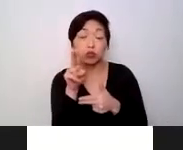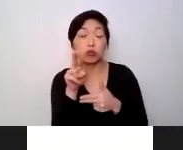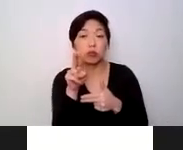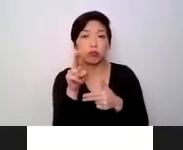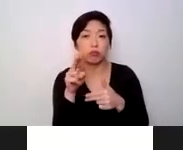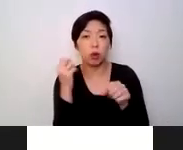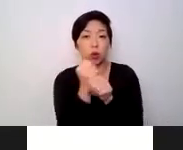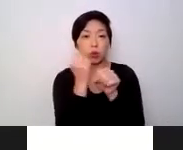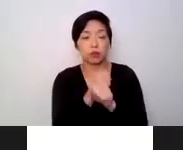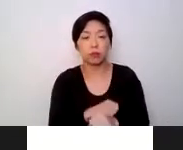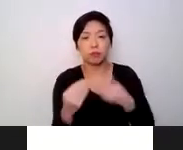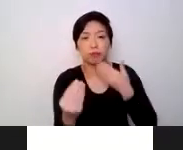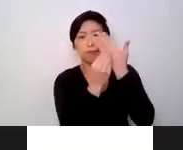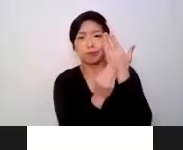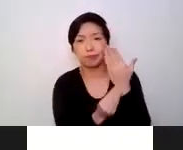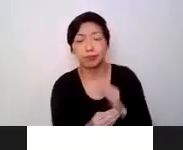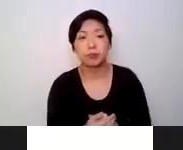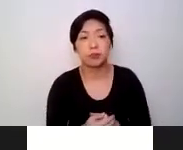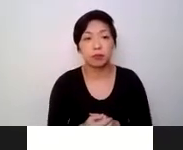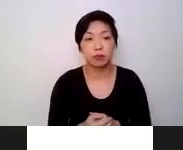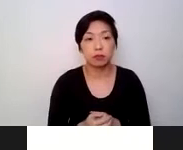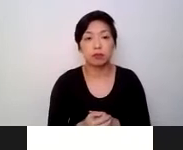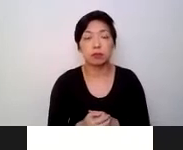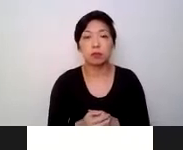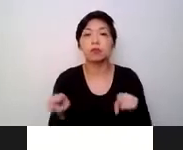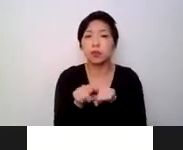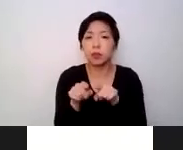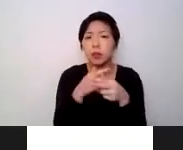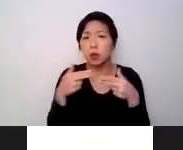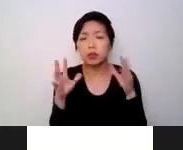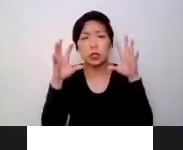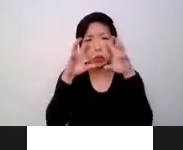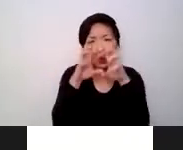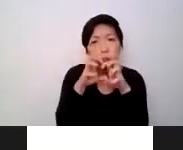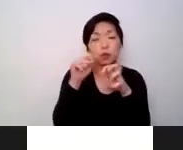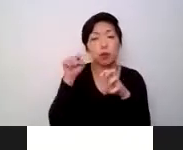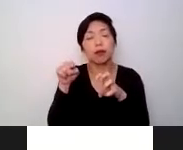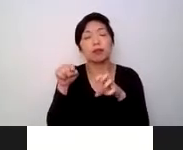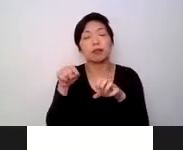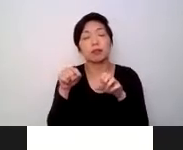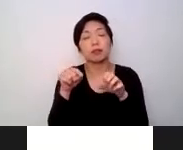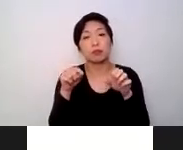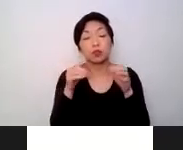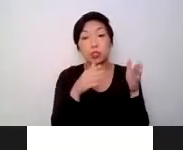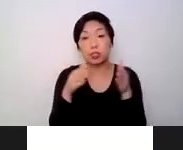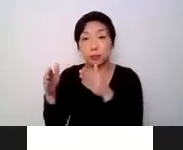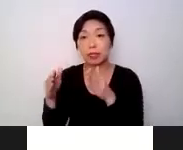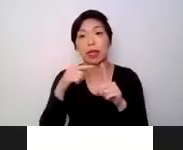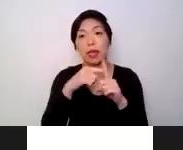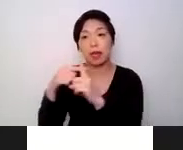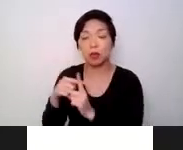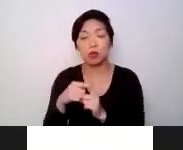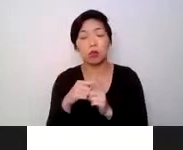e em meio aos granitos escuros cruzes do cemitério do Campo Santo em Salvador nós vemos